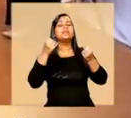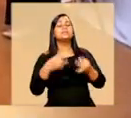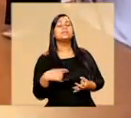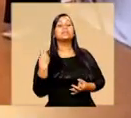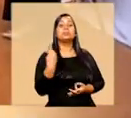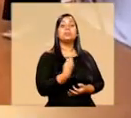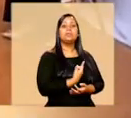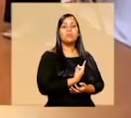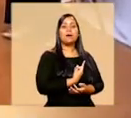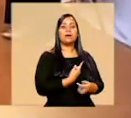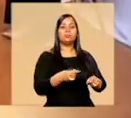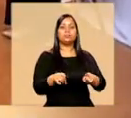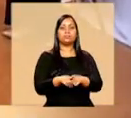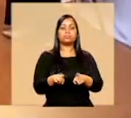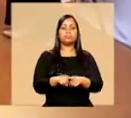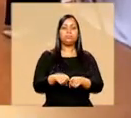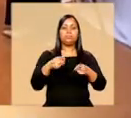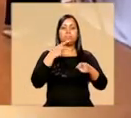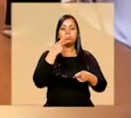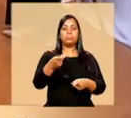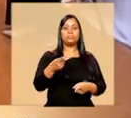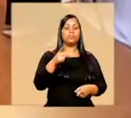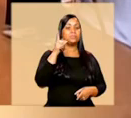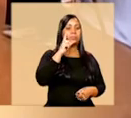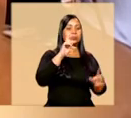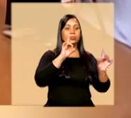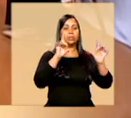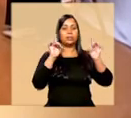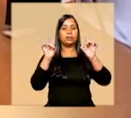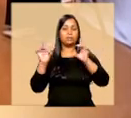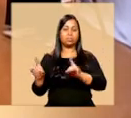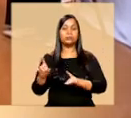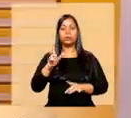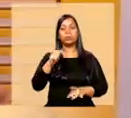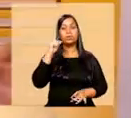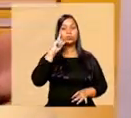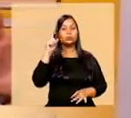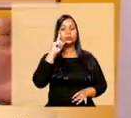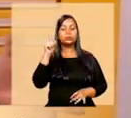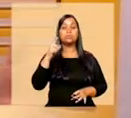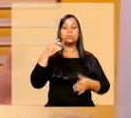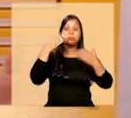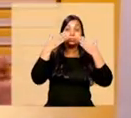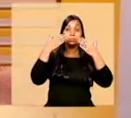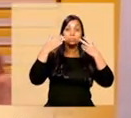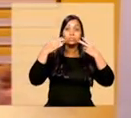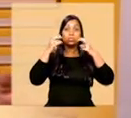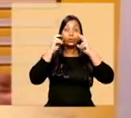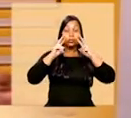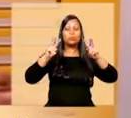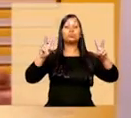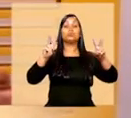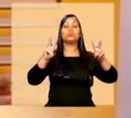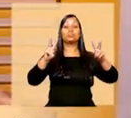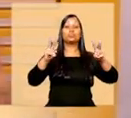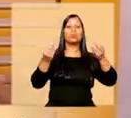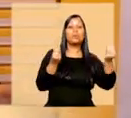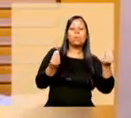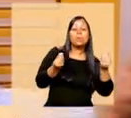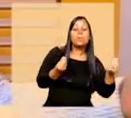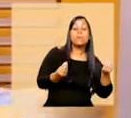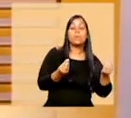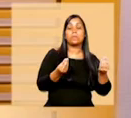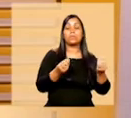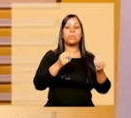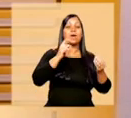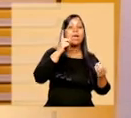pra gente, você falou no bloco anterior que cada dia é um dia, depois abriu o olho, depois da cirurgia, e aí como é que